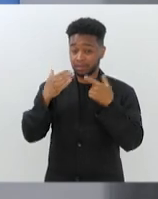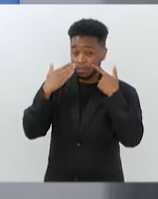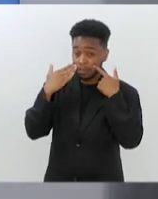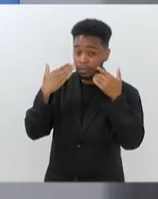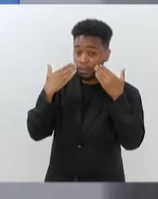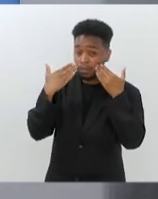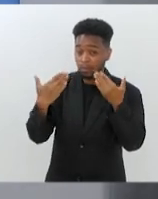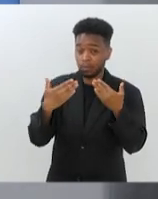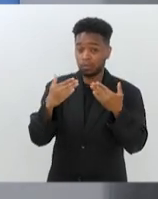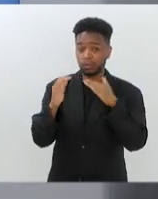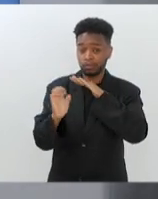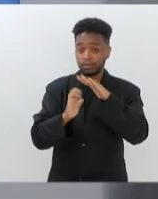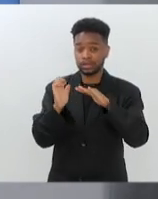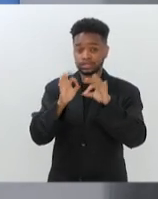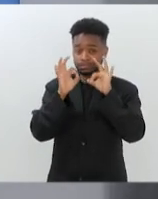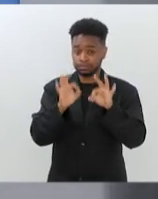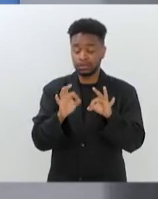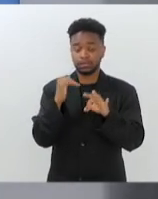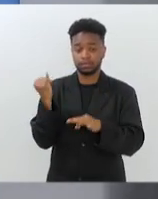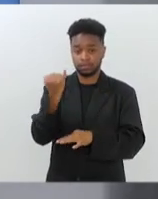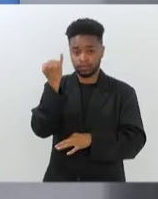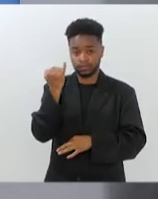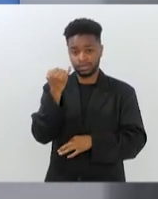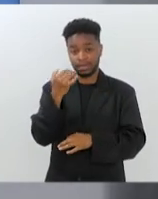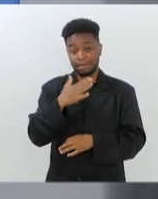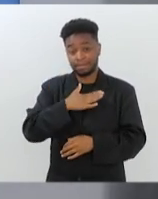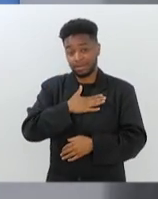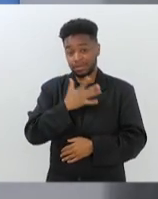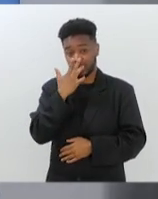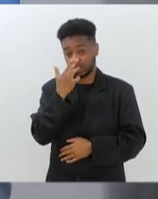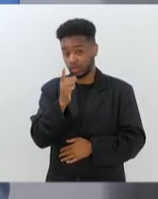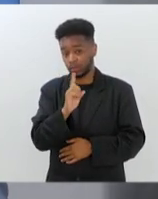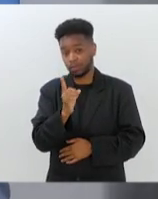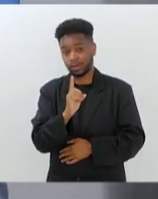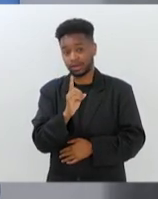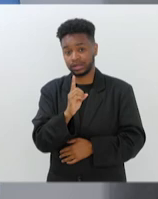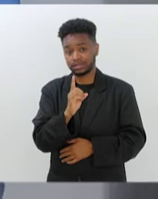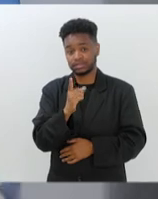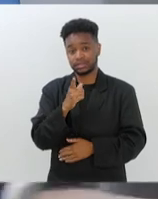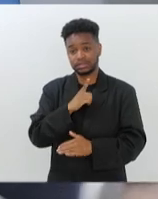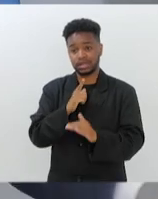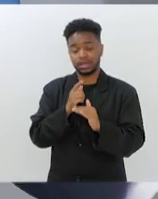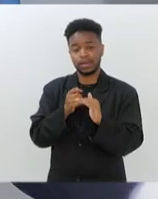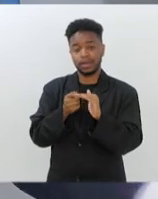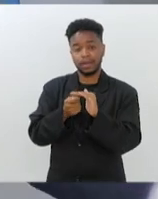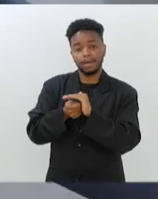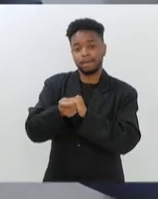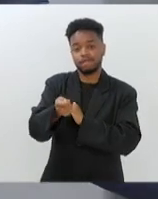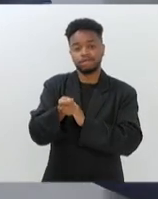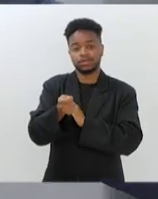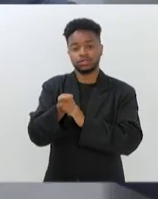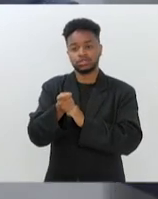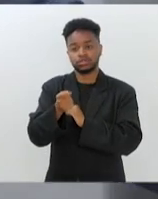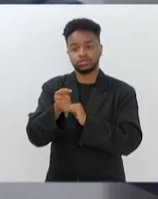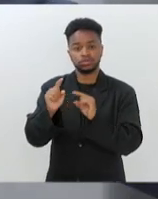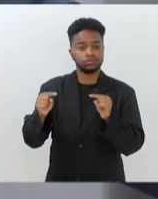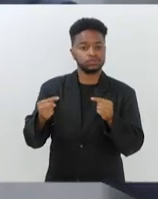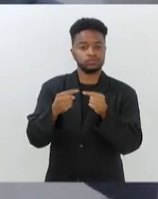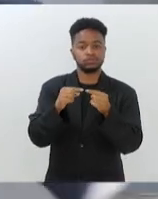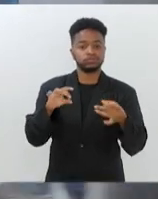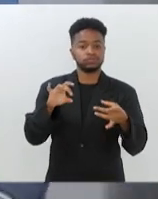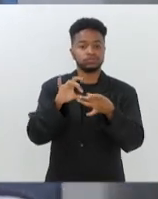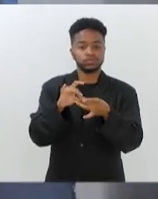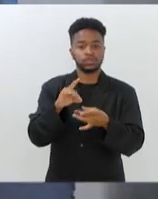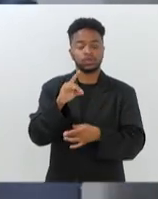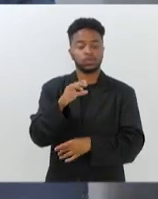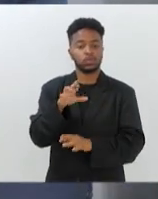empresa vigorosa não me parece que seja patrocinando luz do dono da cedai que